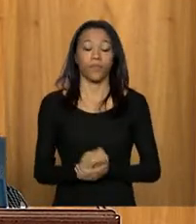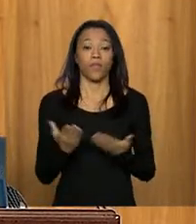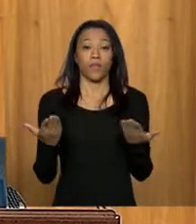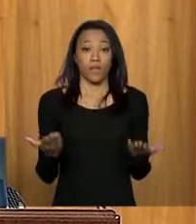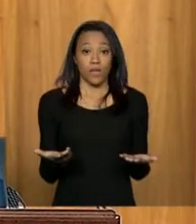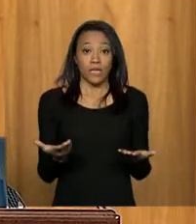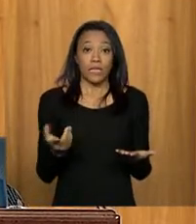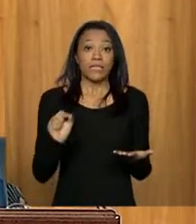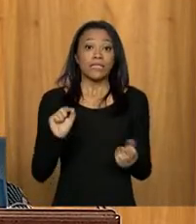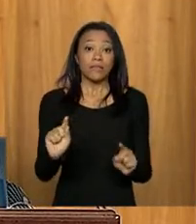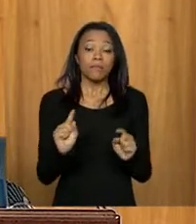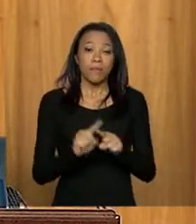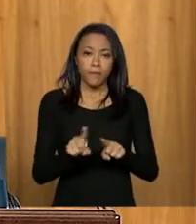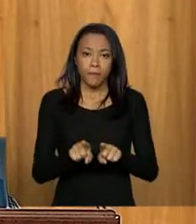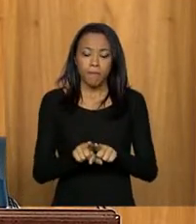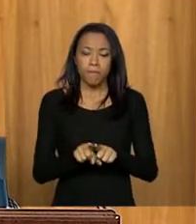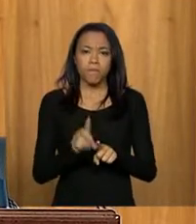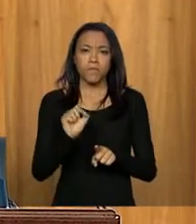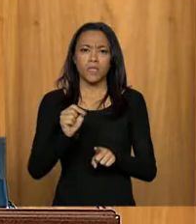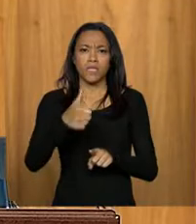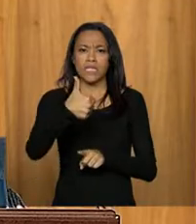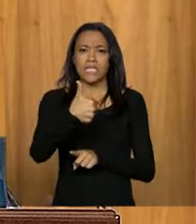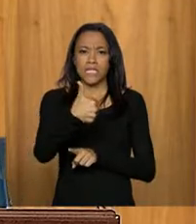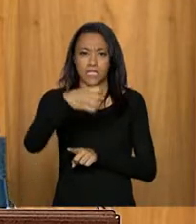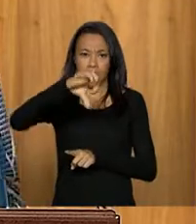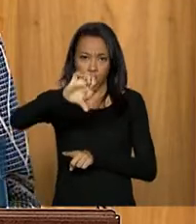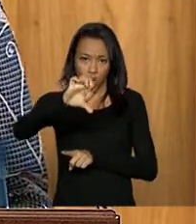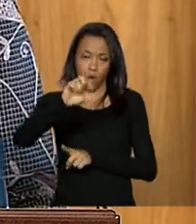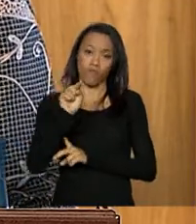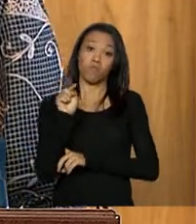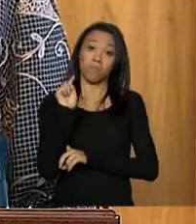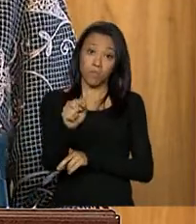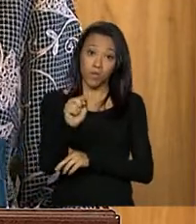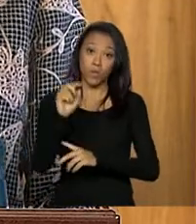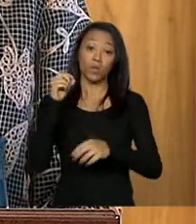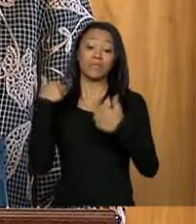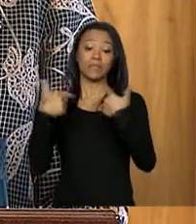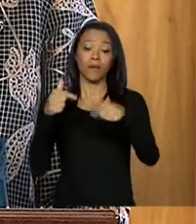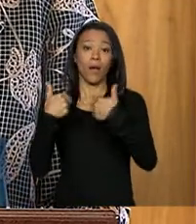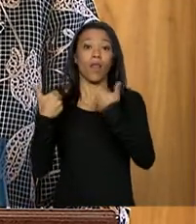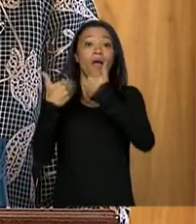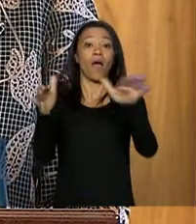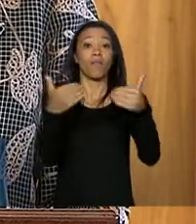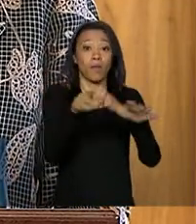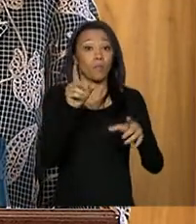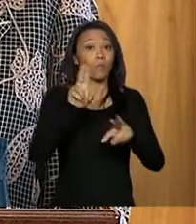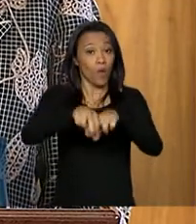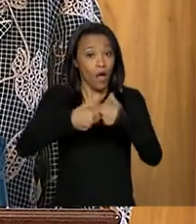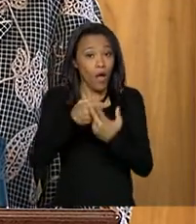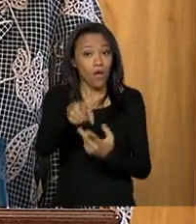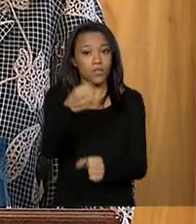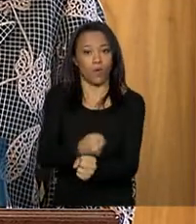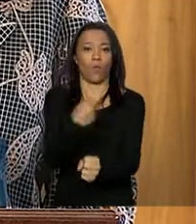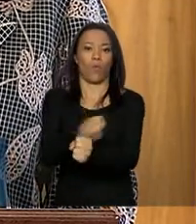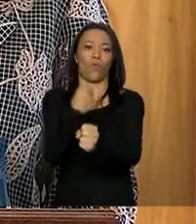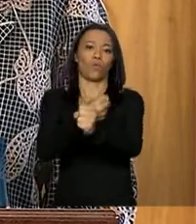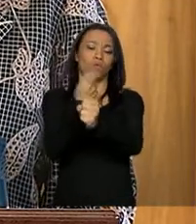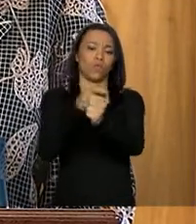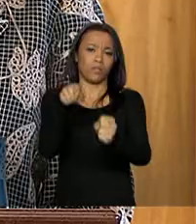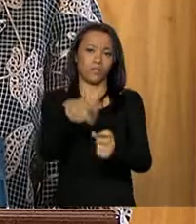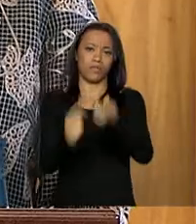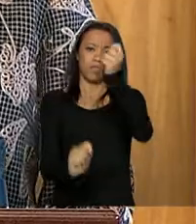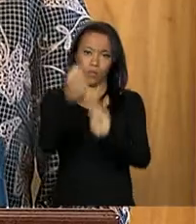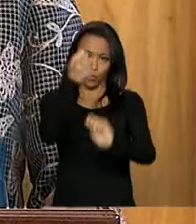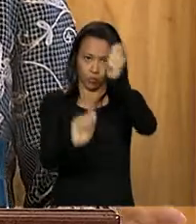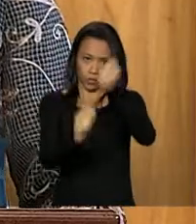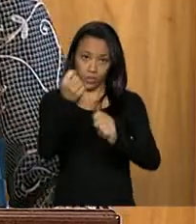uma geração de 19 mil empregos diretos e indiretos com a construção da siderúrgica. Em Piracicaba,